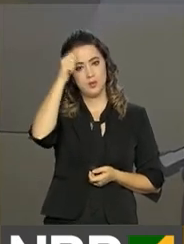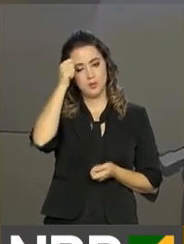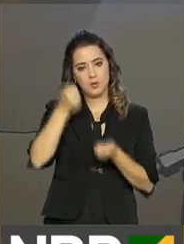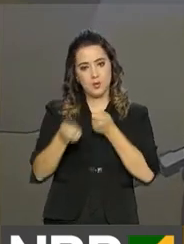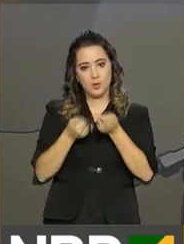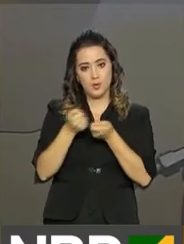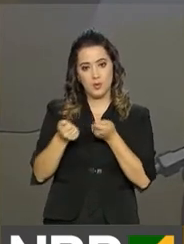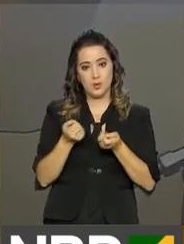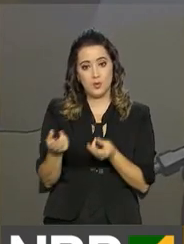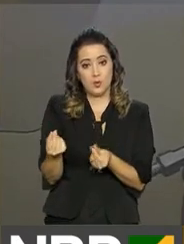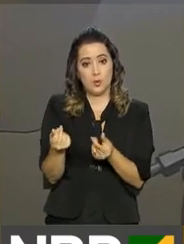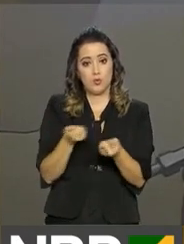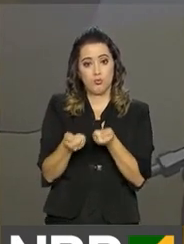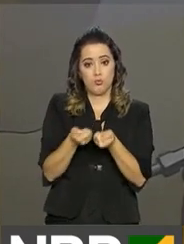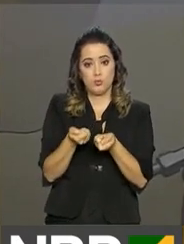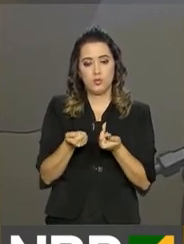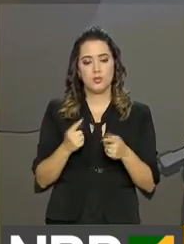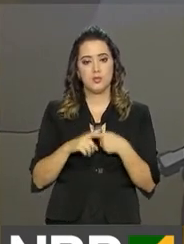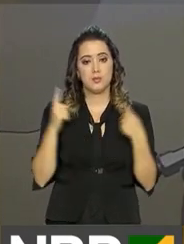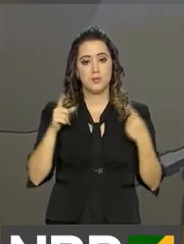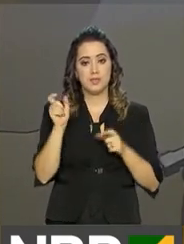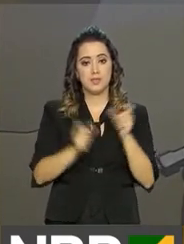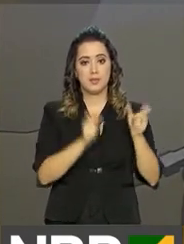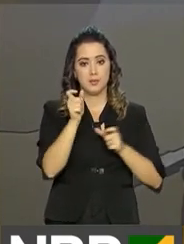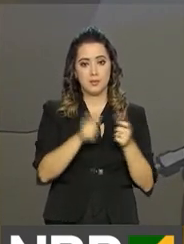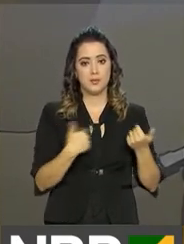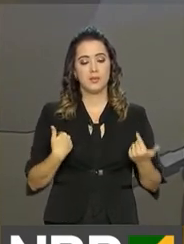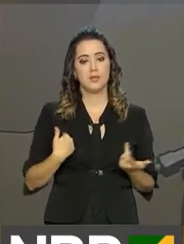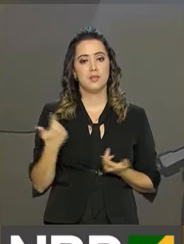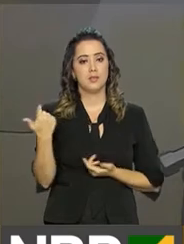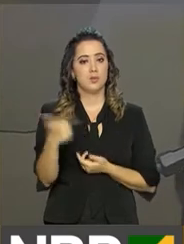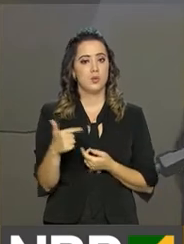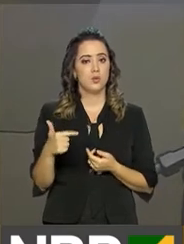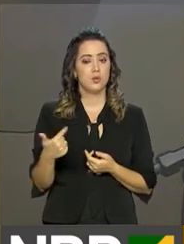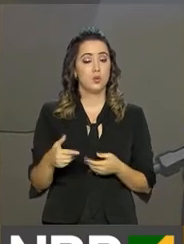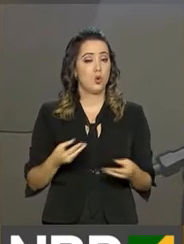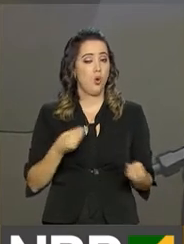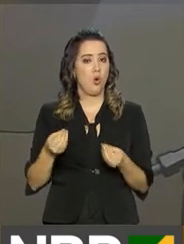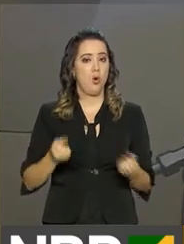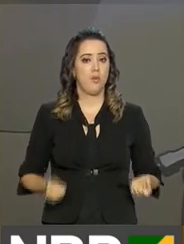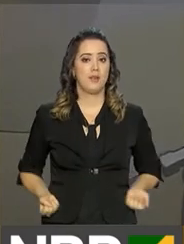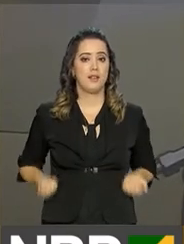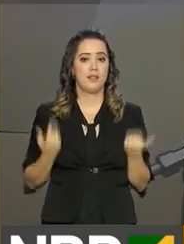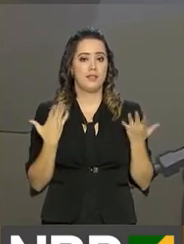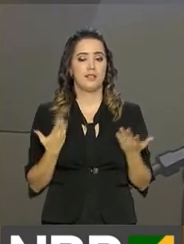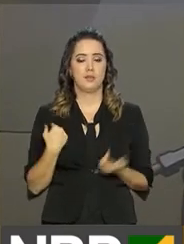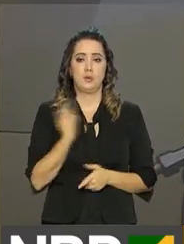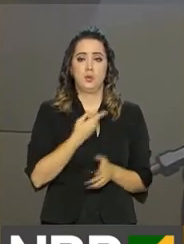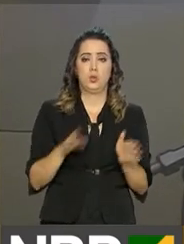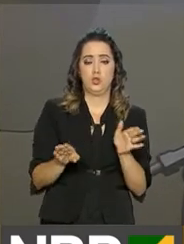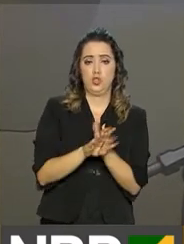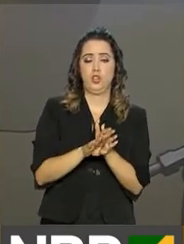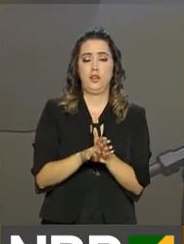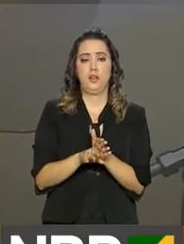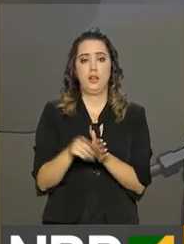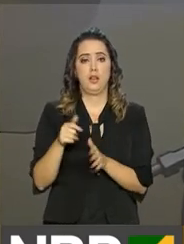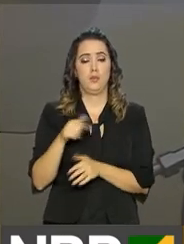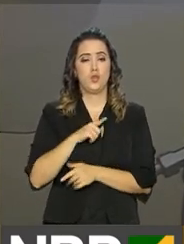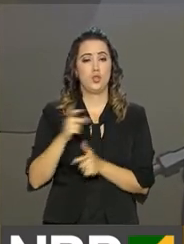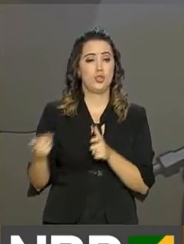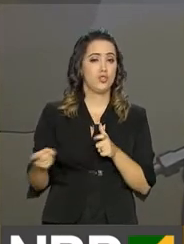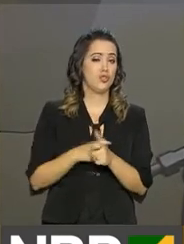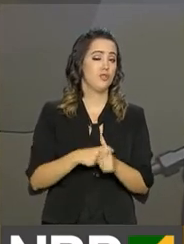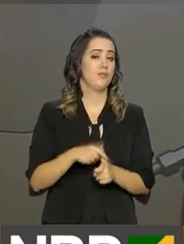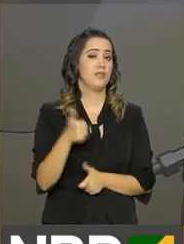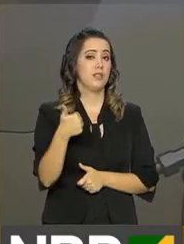né? Mas as pessoas não tinham medida. Então, quando nós chegamos no governo, tinha um déficit de 179